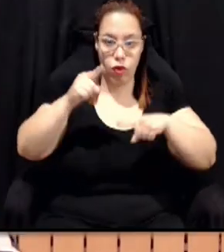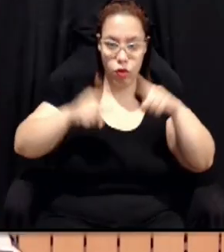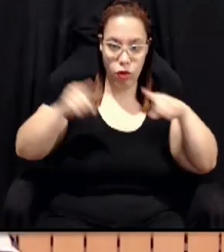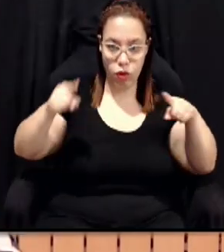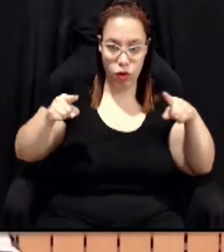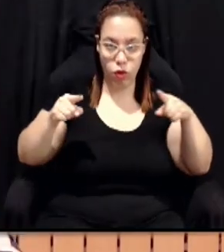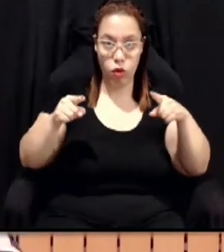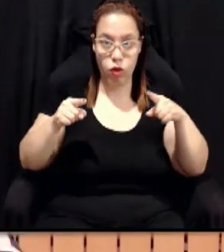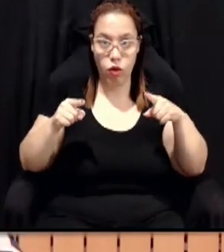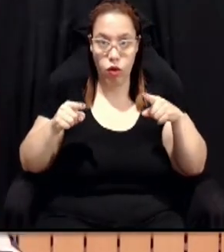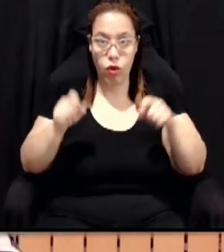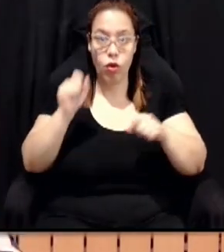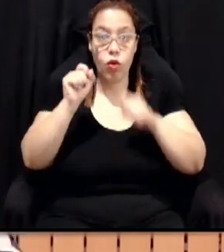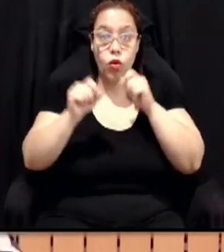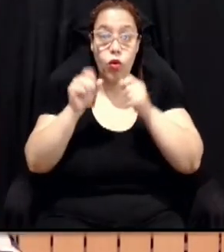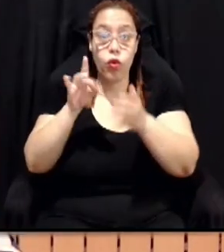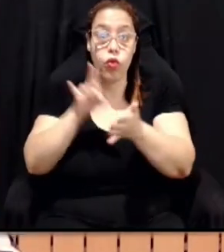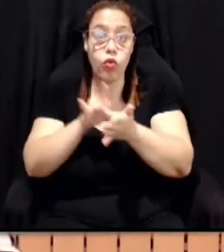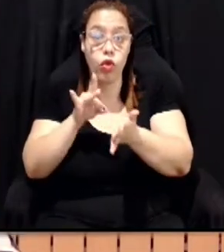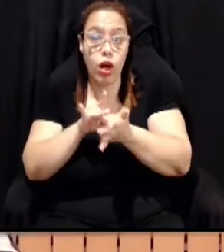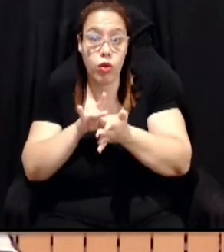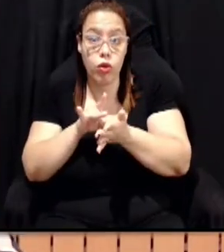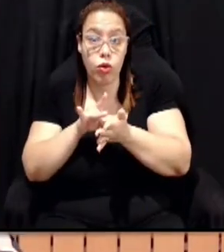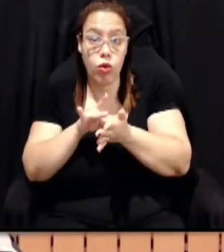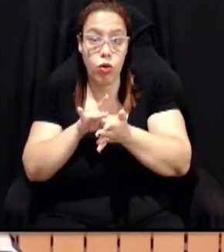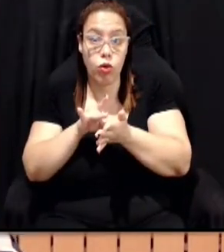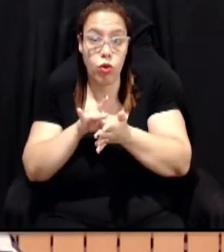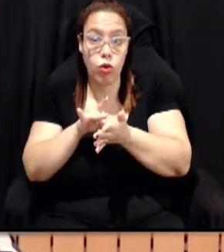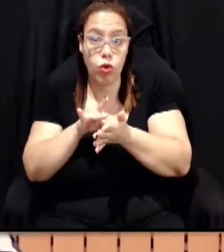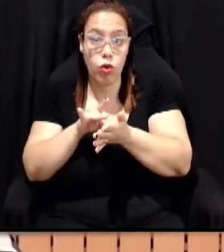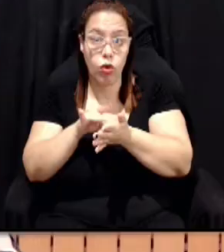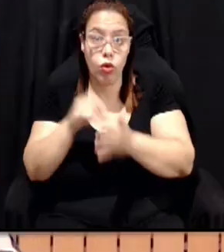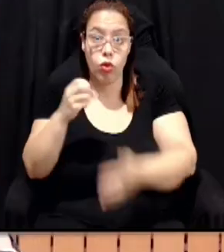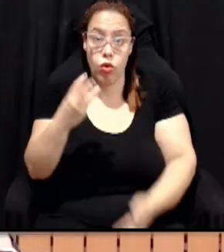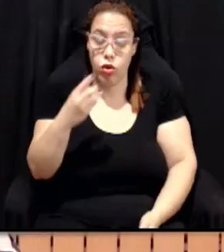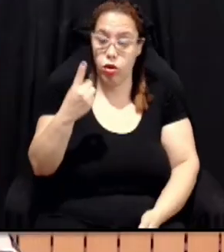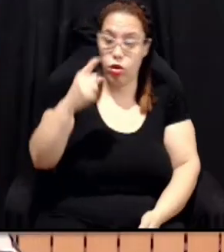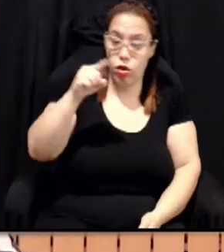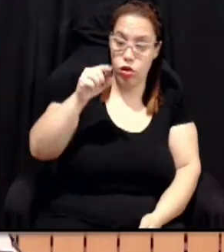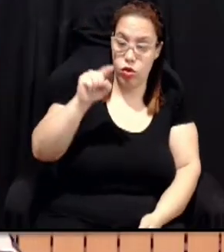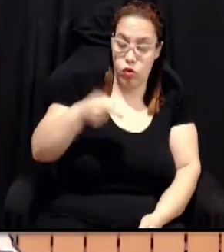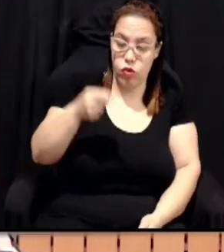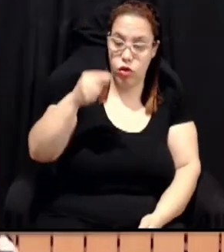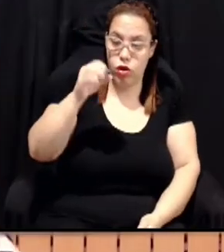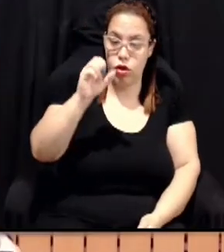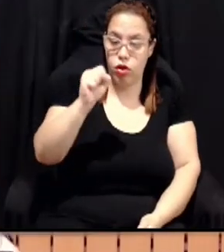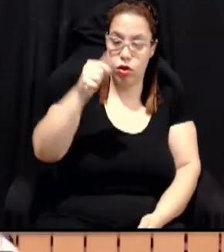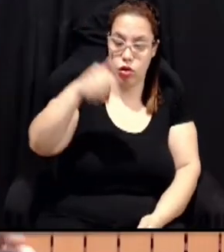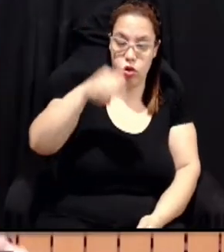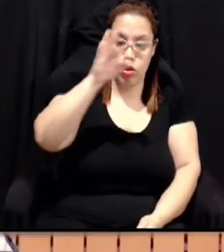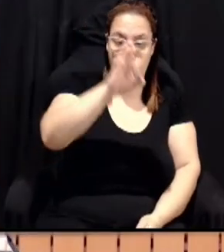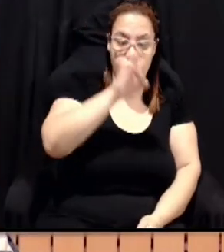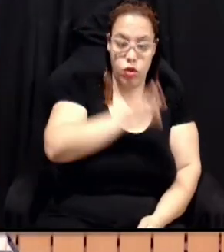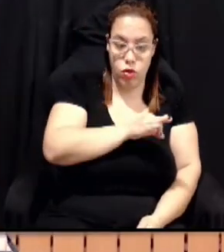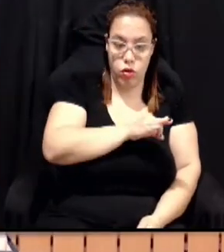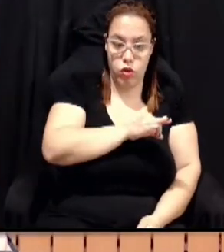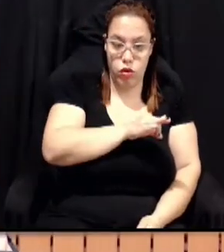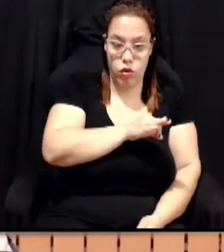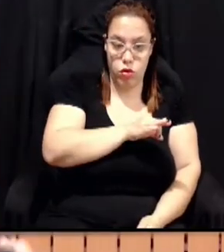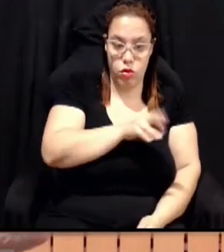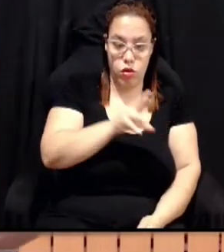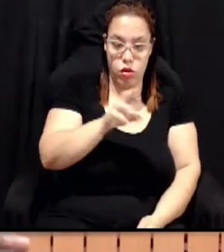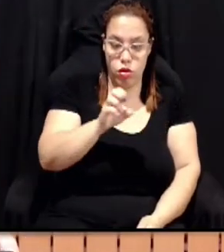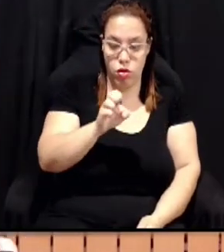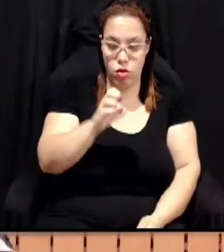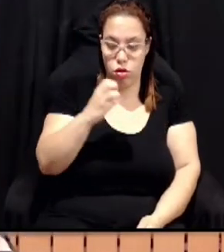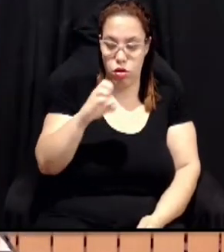é o fato de que se aplicou apenas 31,87% da receita corrente líquida em despesas com pessoal.